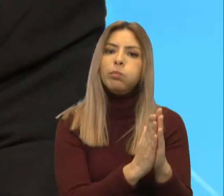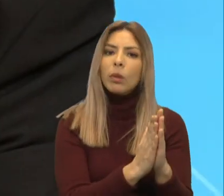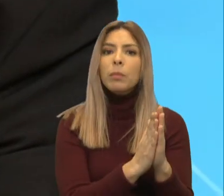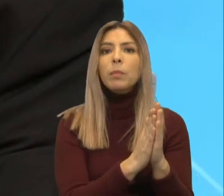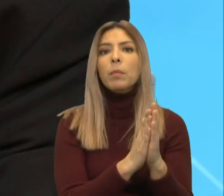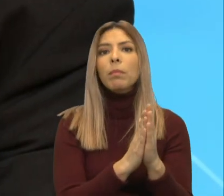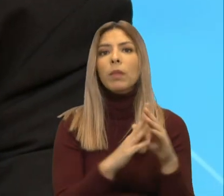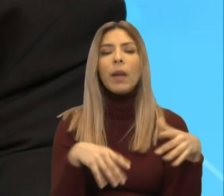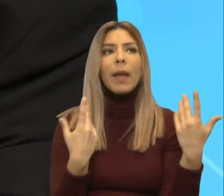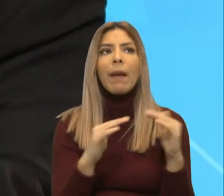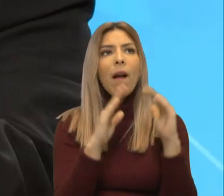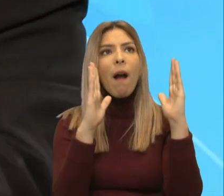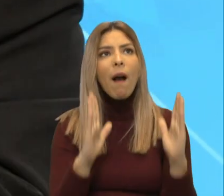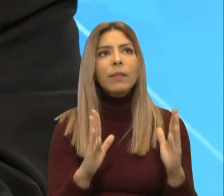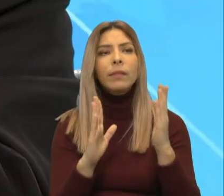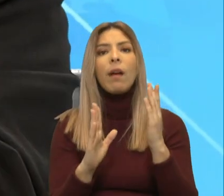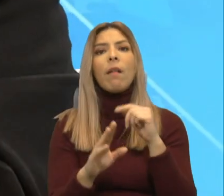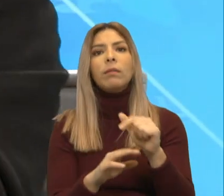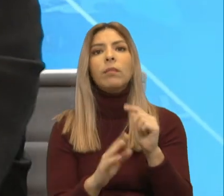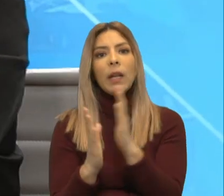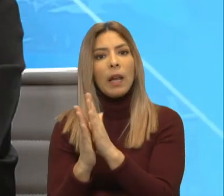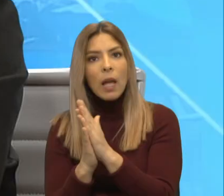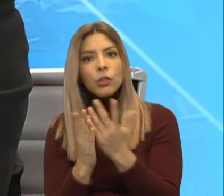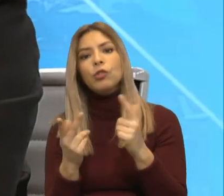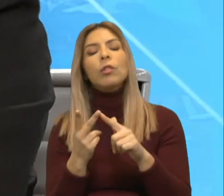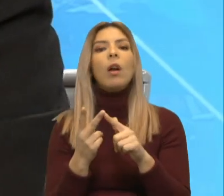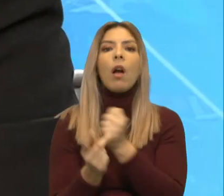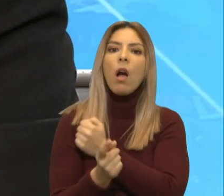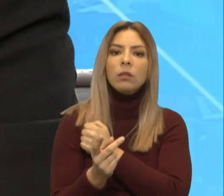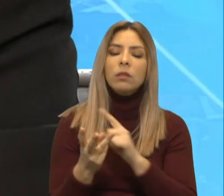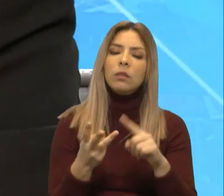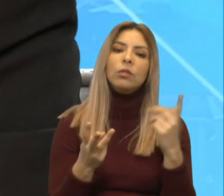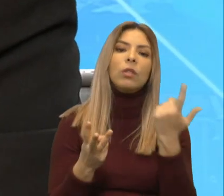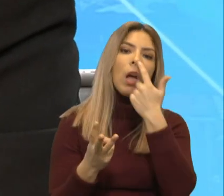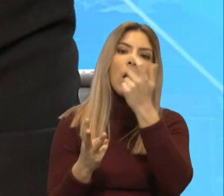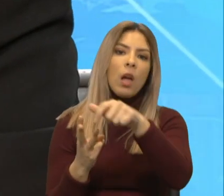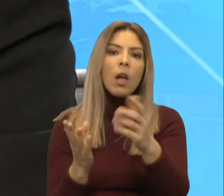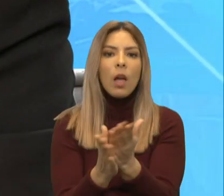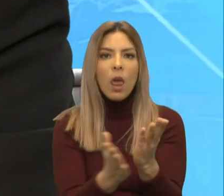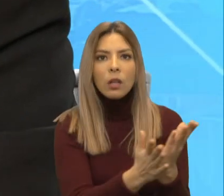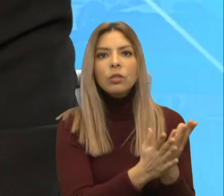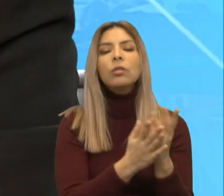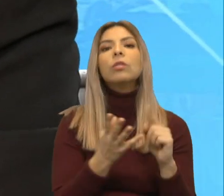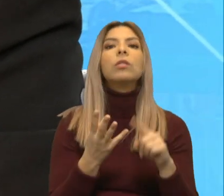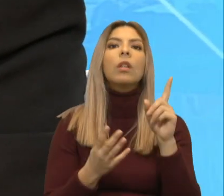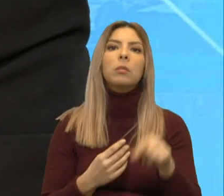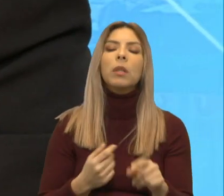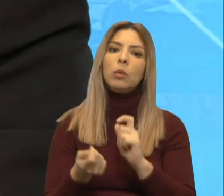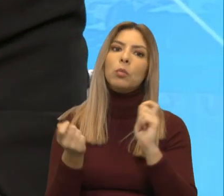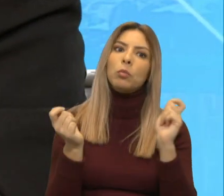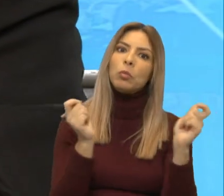casas para os sacerdotes, igrejas, falo também de escolas. Então, Seminário de Zoboé é uma dessas situações.